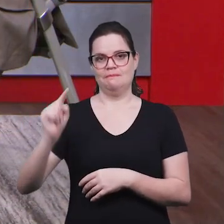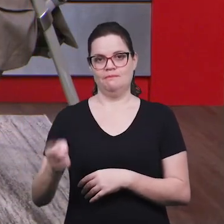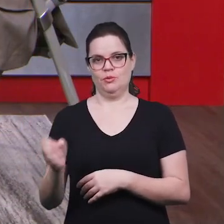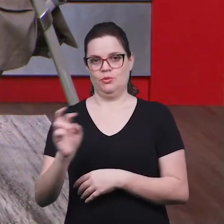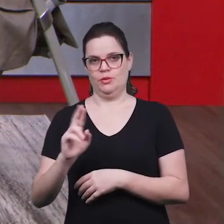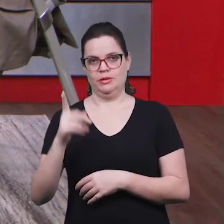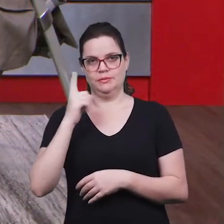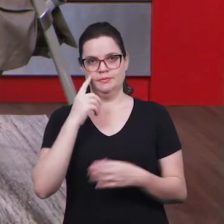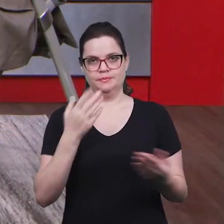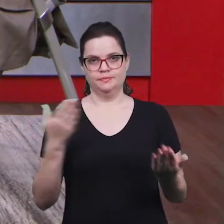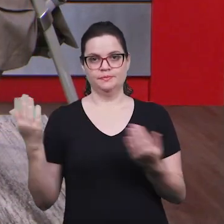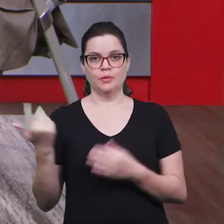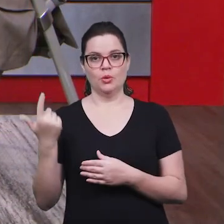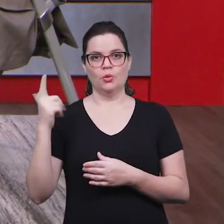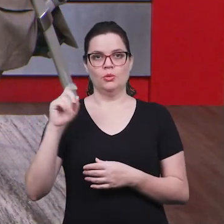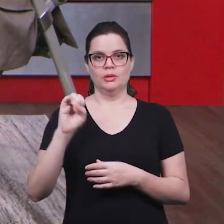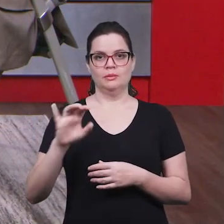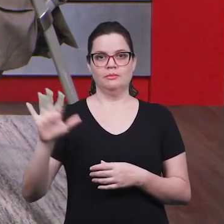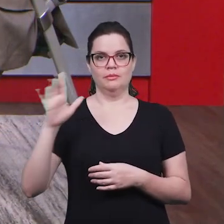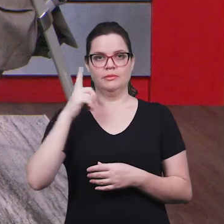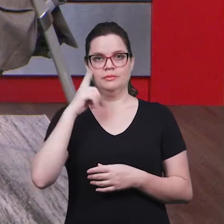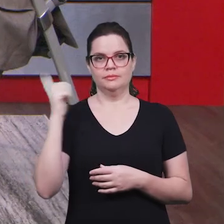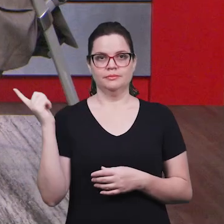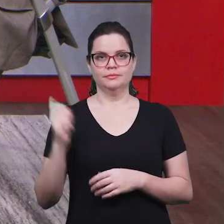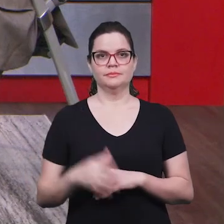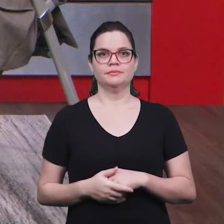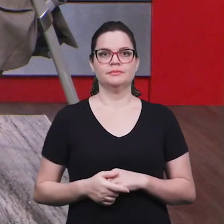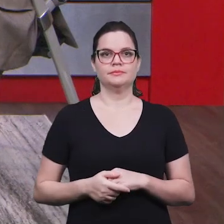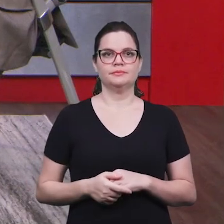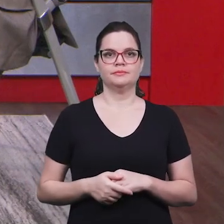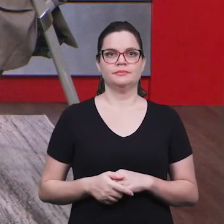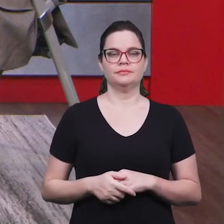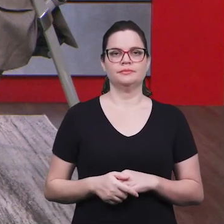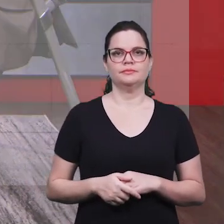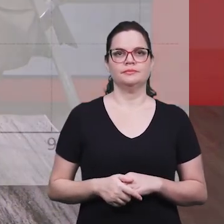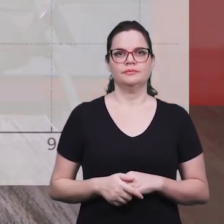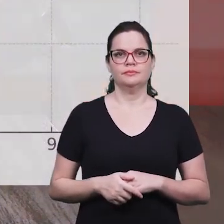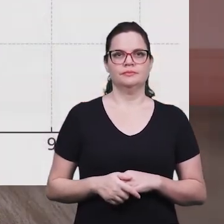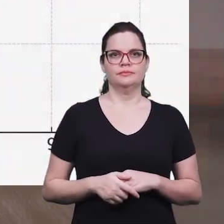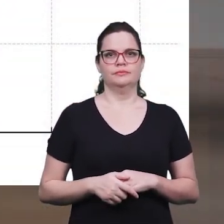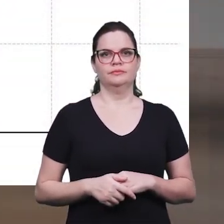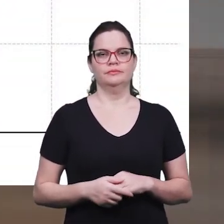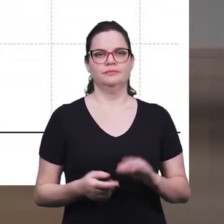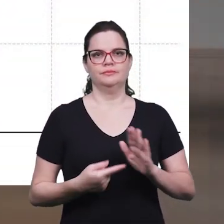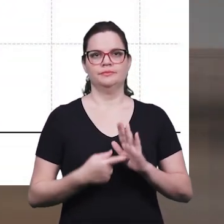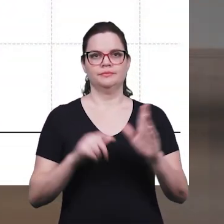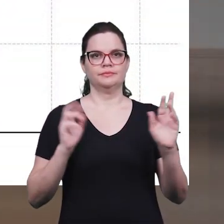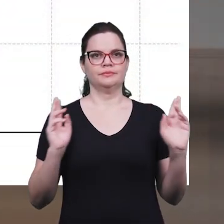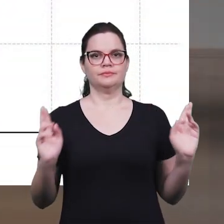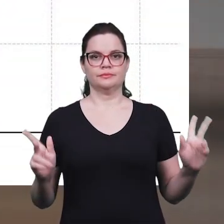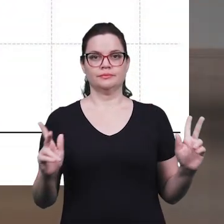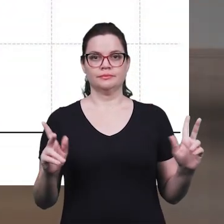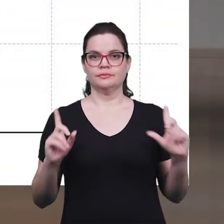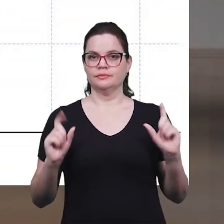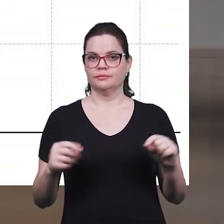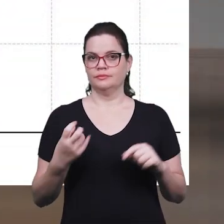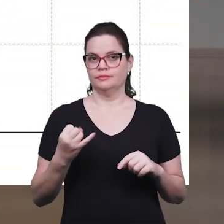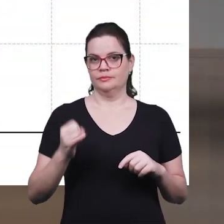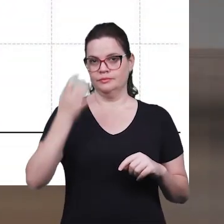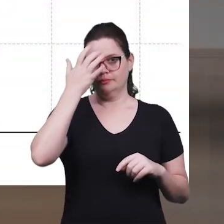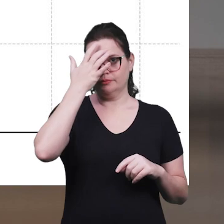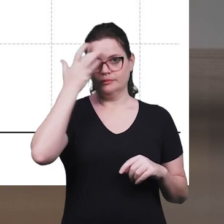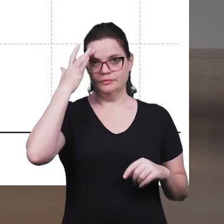imagem comparativa. Essa imagem, ela mostra diferente. O